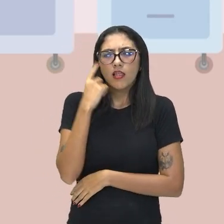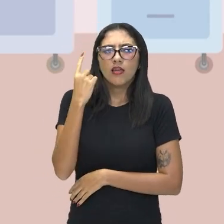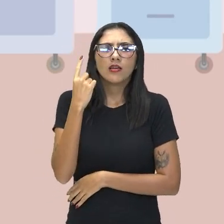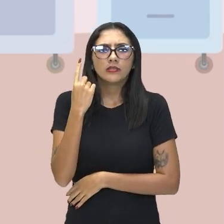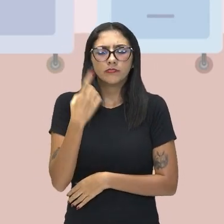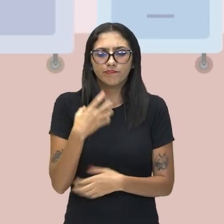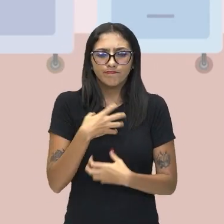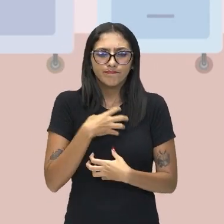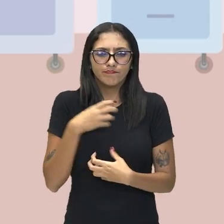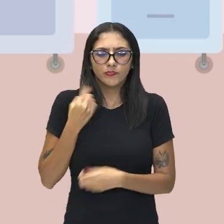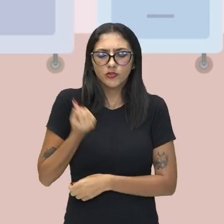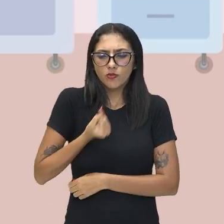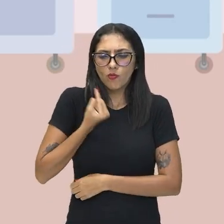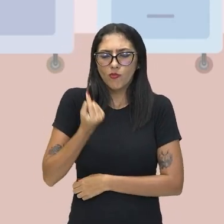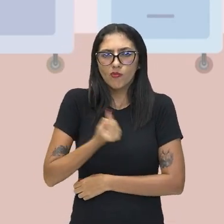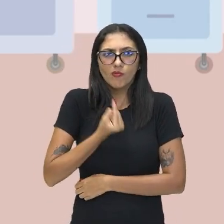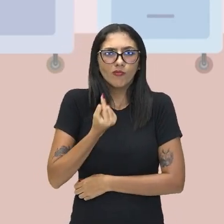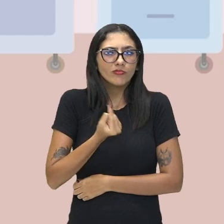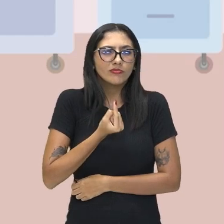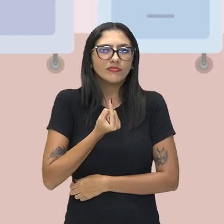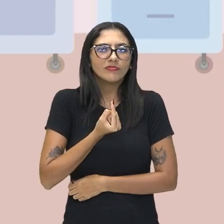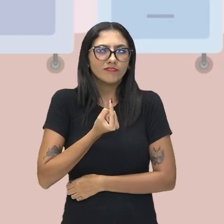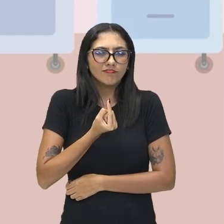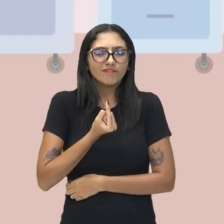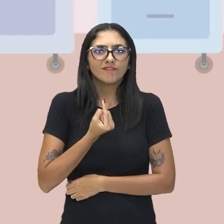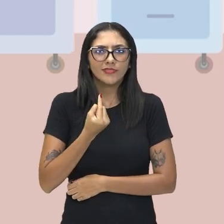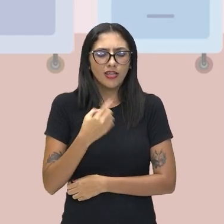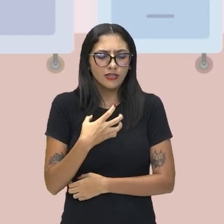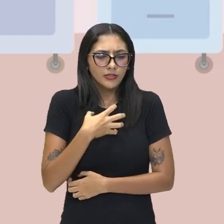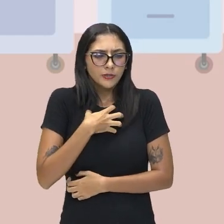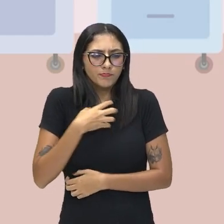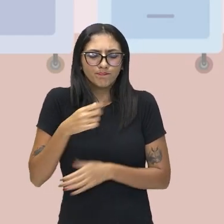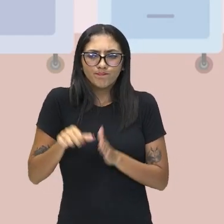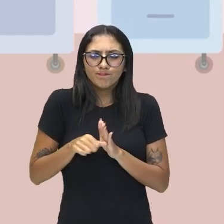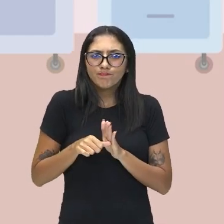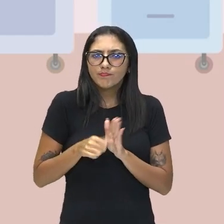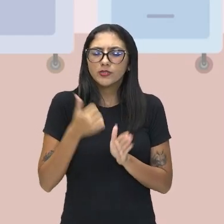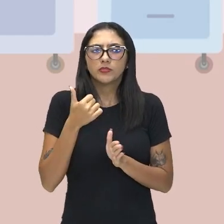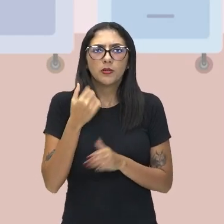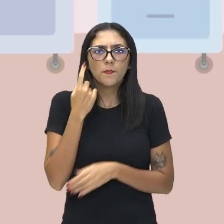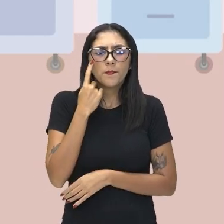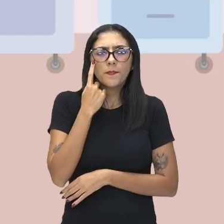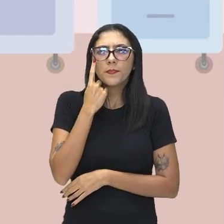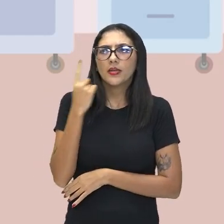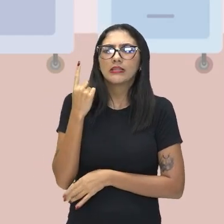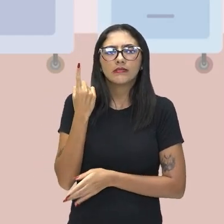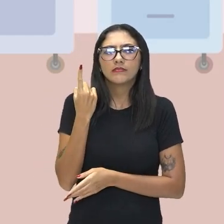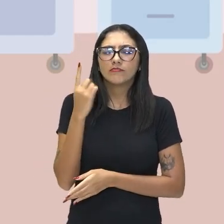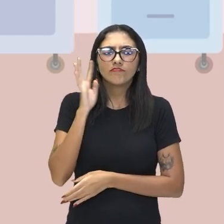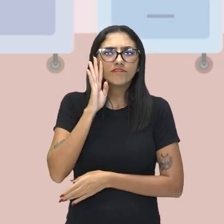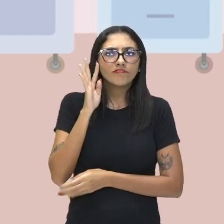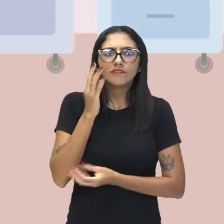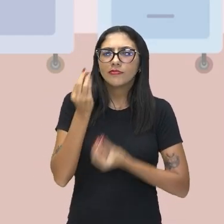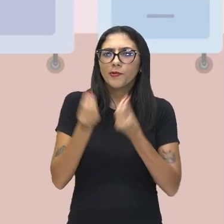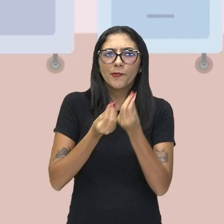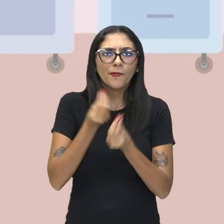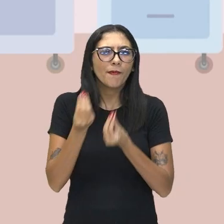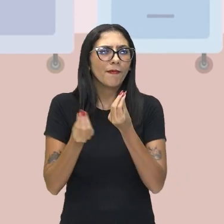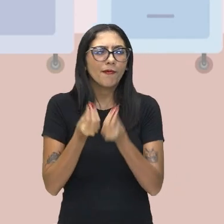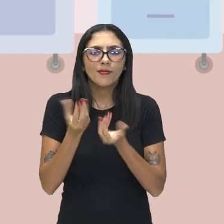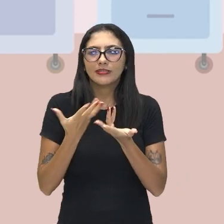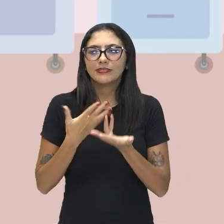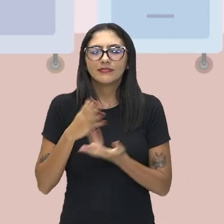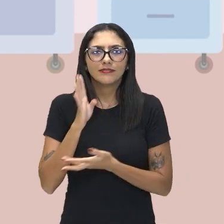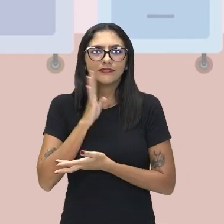sentiu sozinha. E pela primeira vez pensou em como seria bom ter um marido